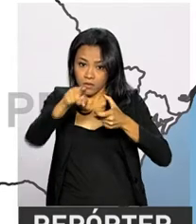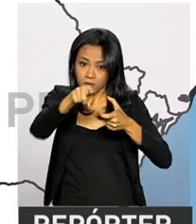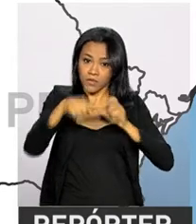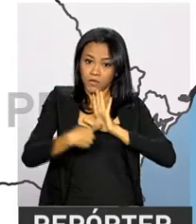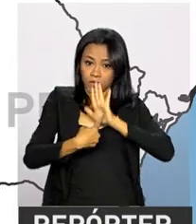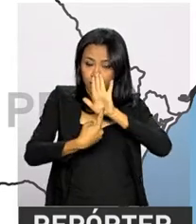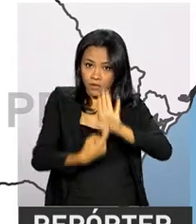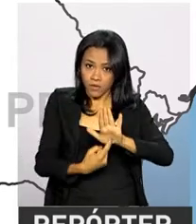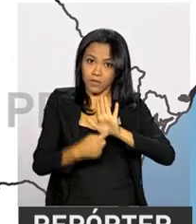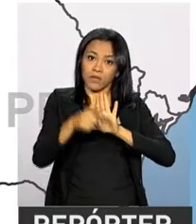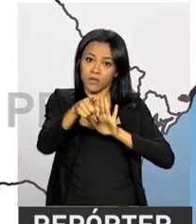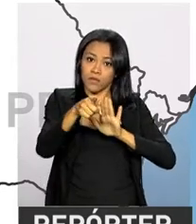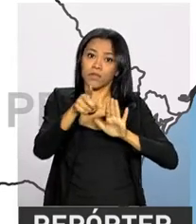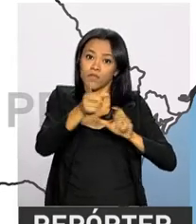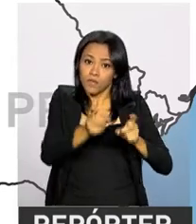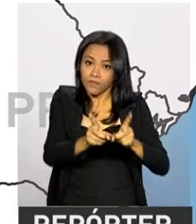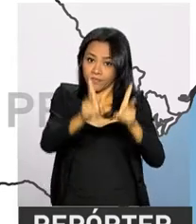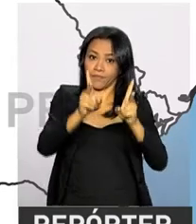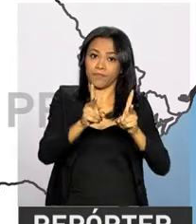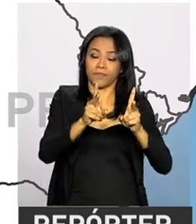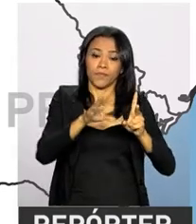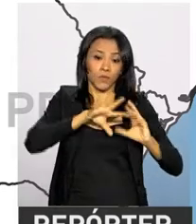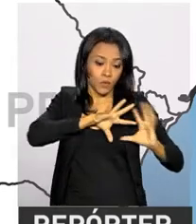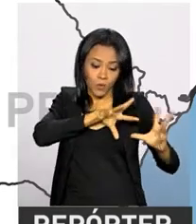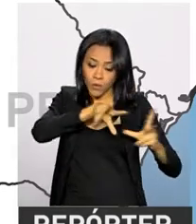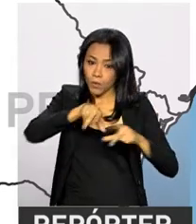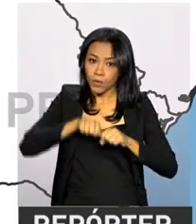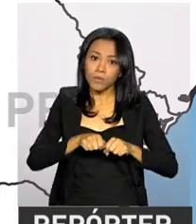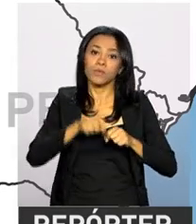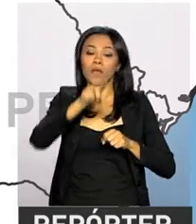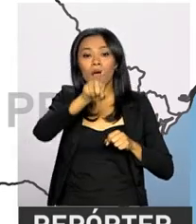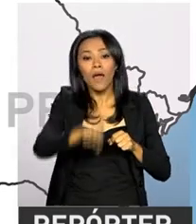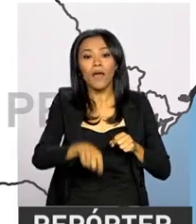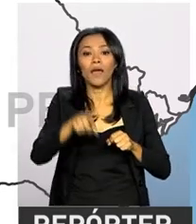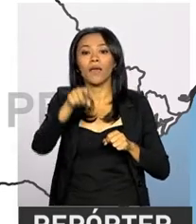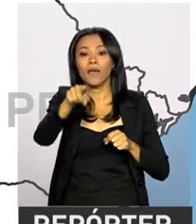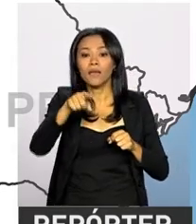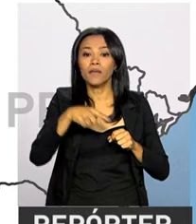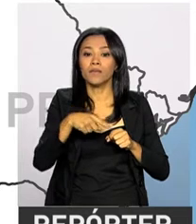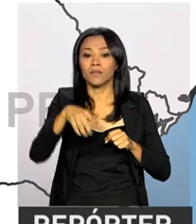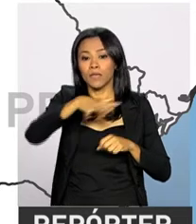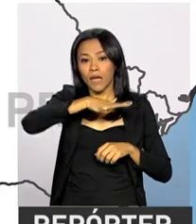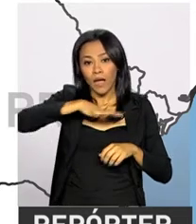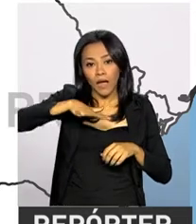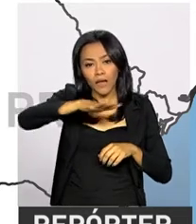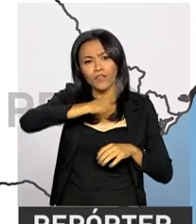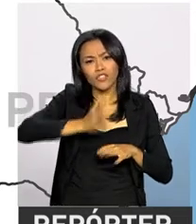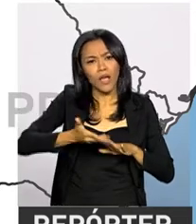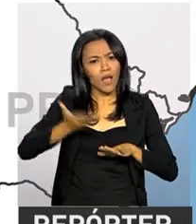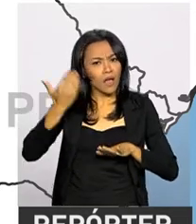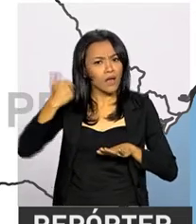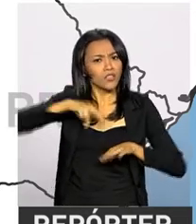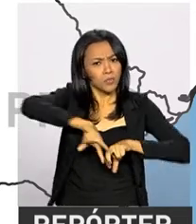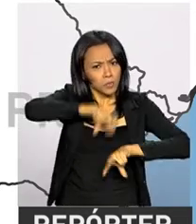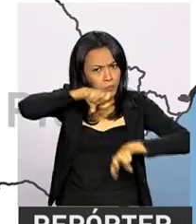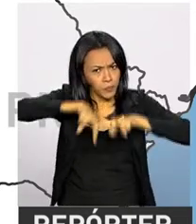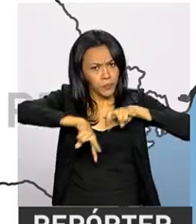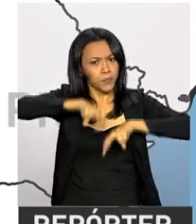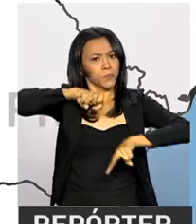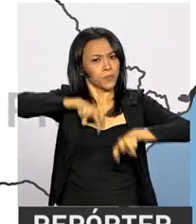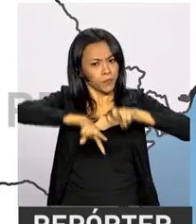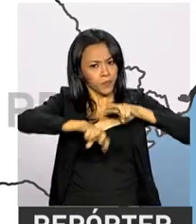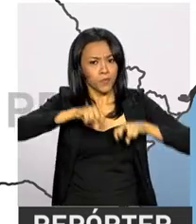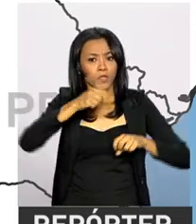Tartaruga Verde, na Bacia de Campos. Todos campos que fazem fronteira com áreas já exploradas. Só o campo